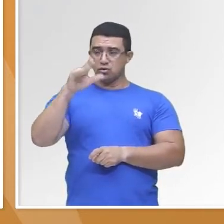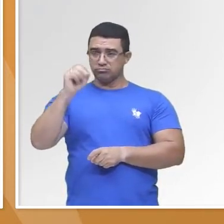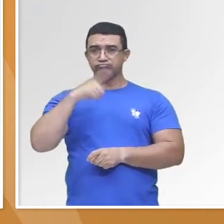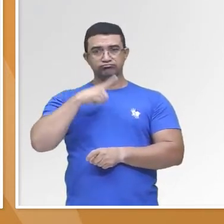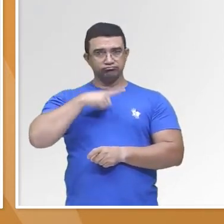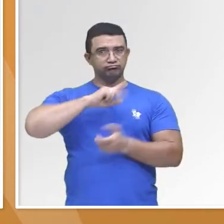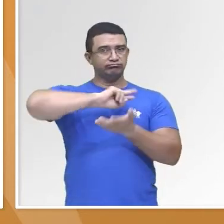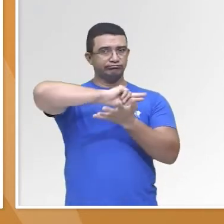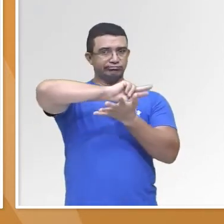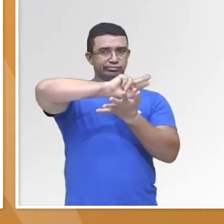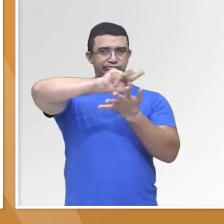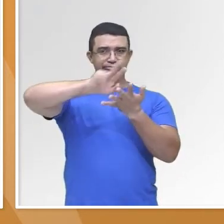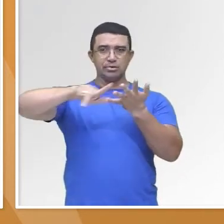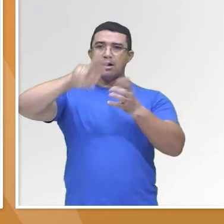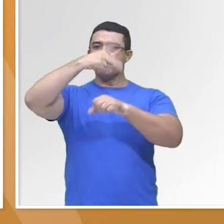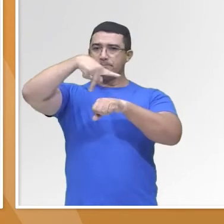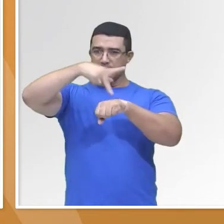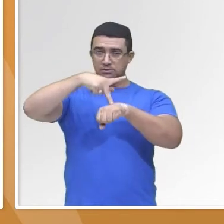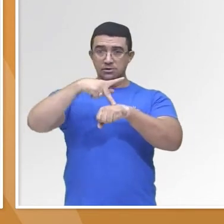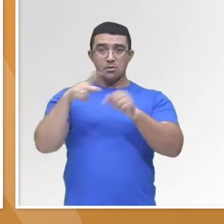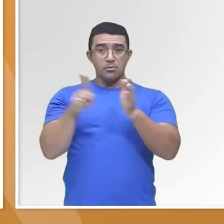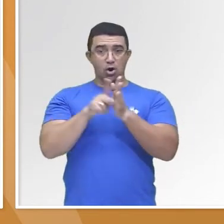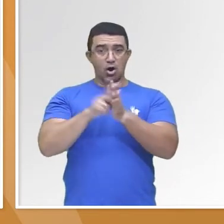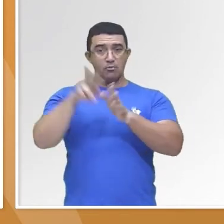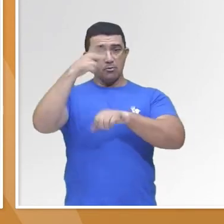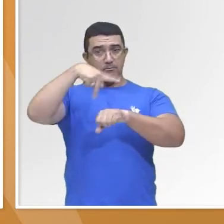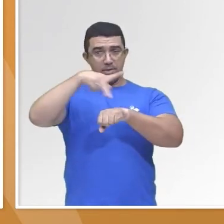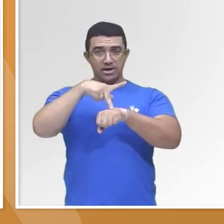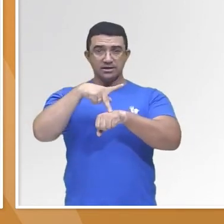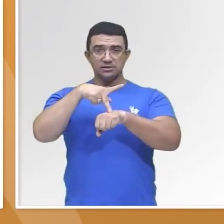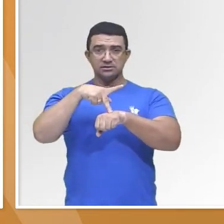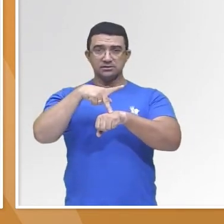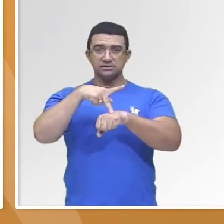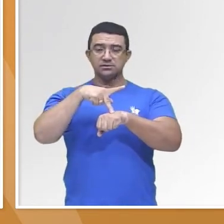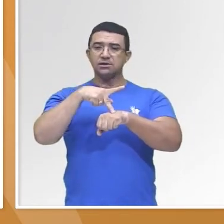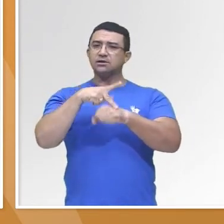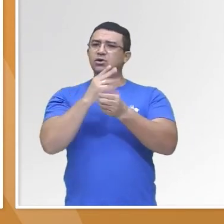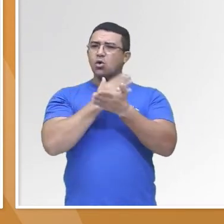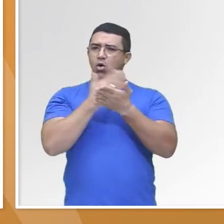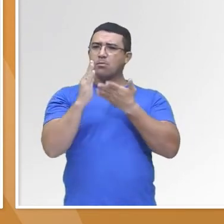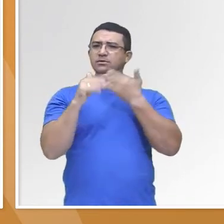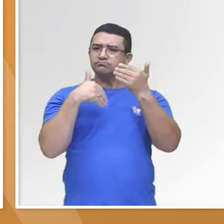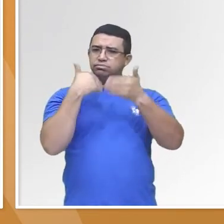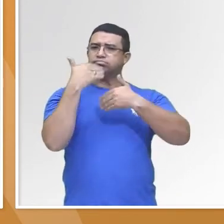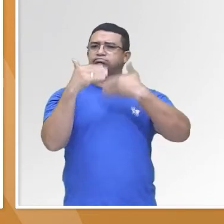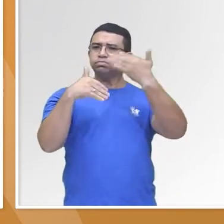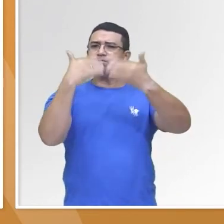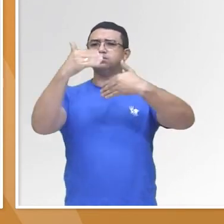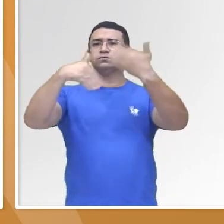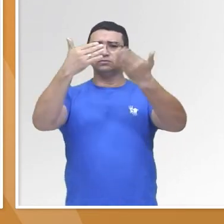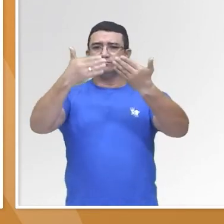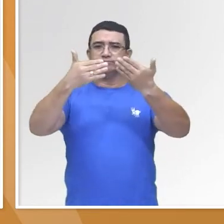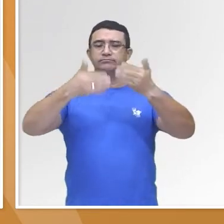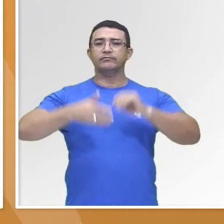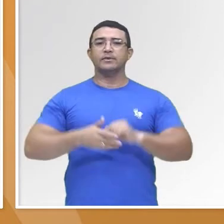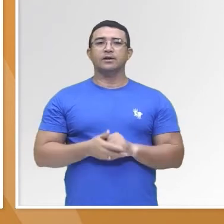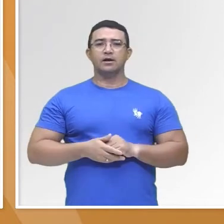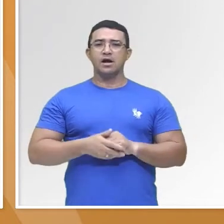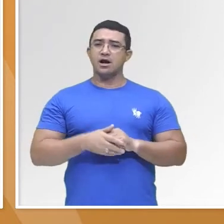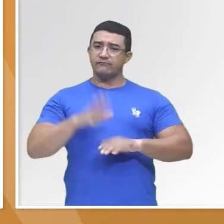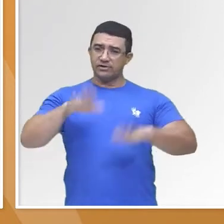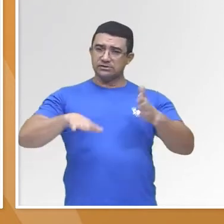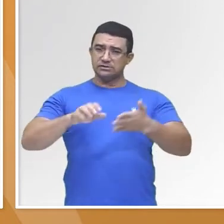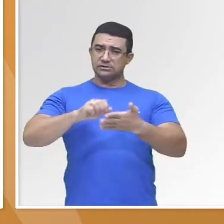principalmente os países ali chamados países em desenvolvimento, onde essa questão do setor primário é